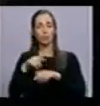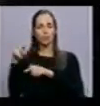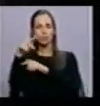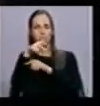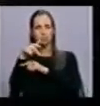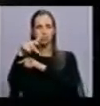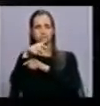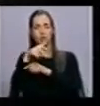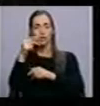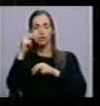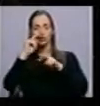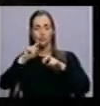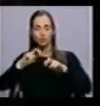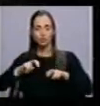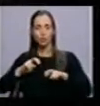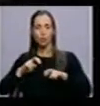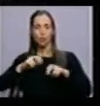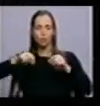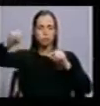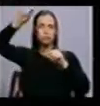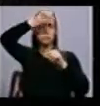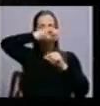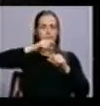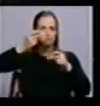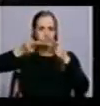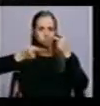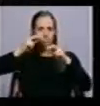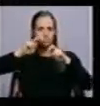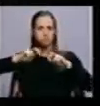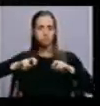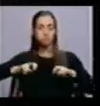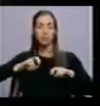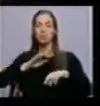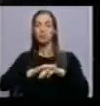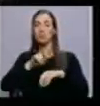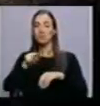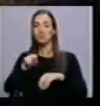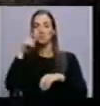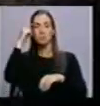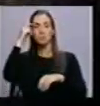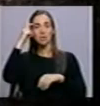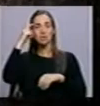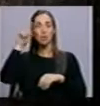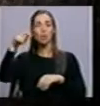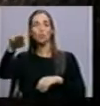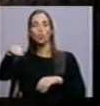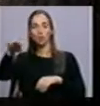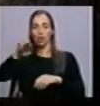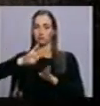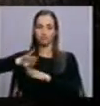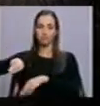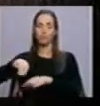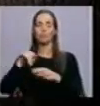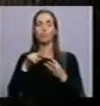investigou Vesta de uma maneira minuciosa e, portanto, também essa hipótese está fora de parte.